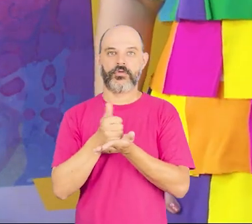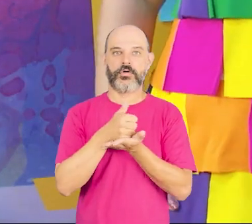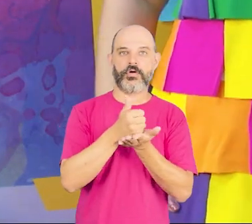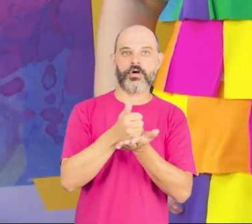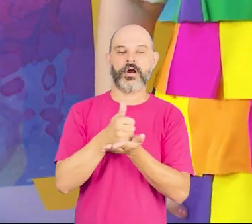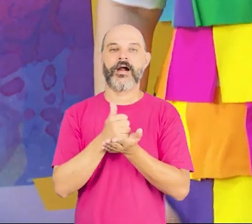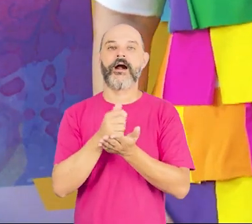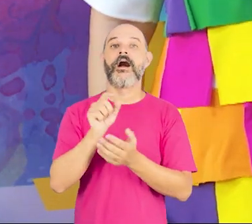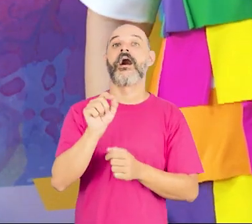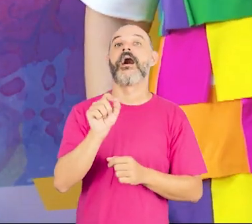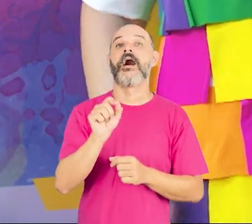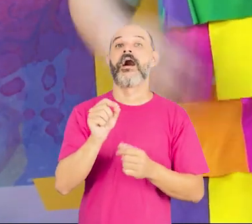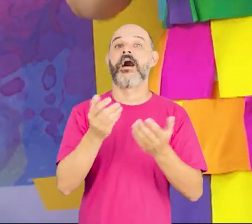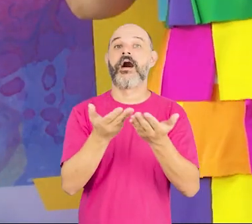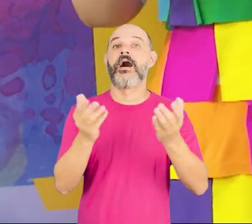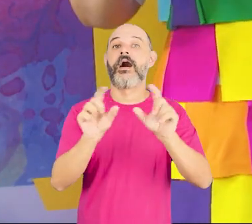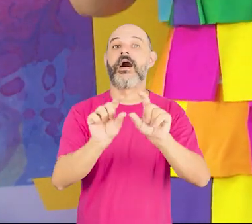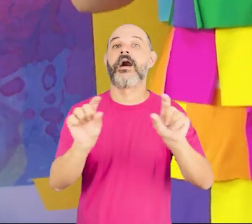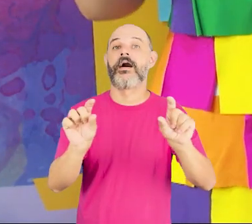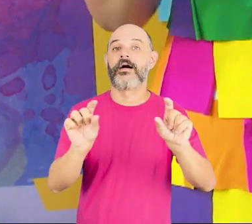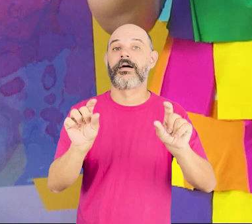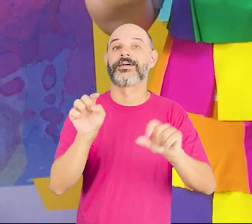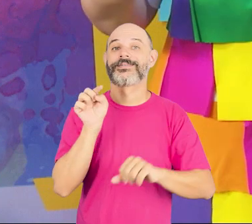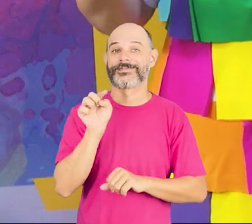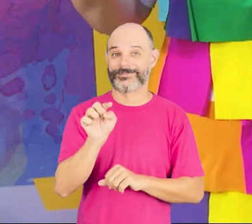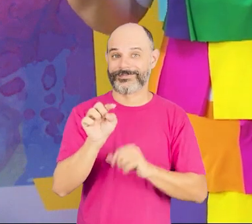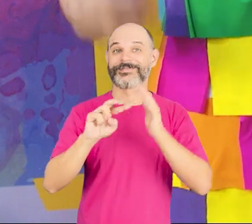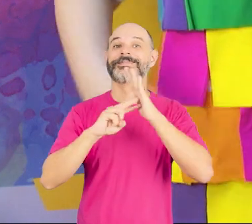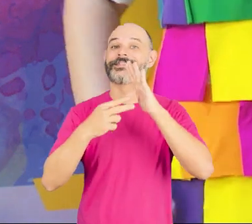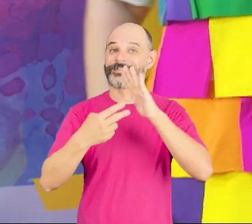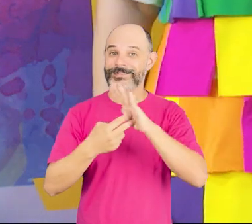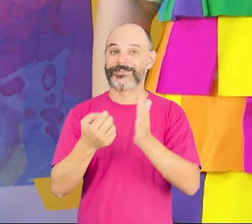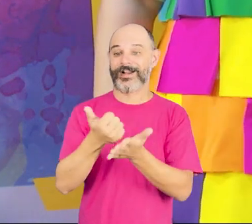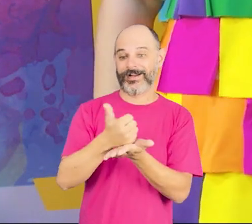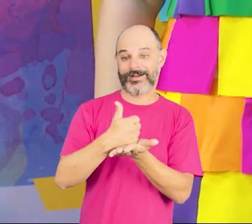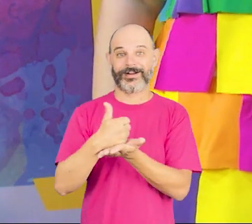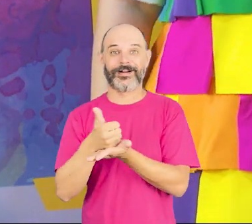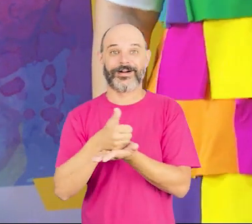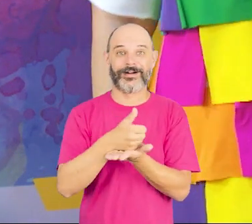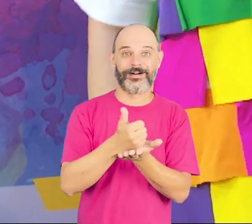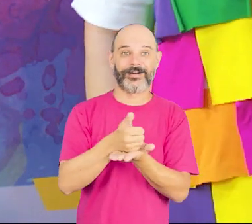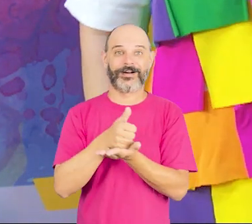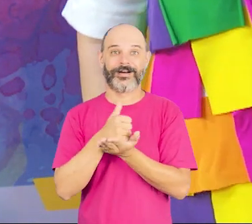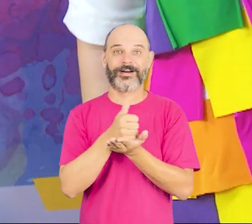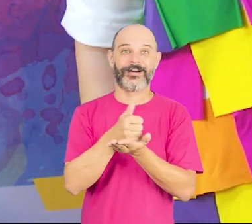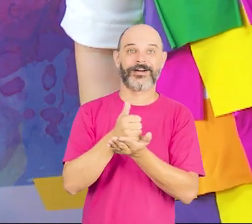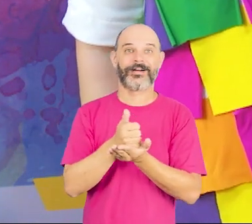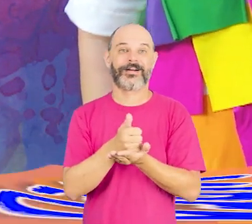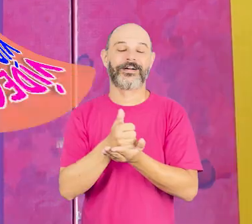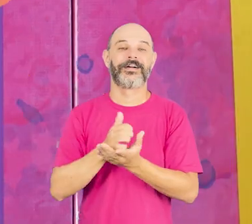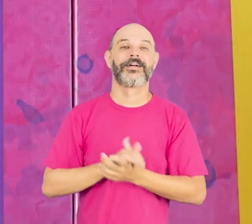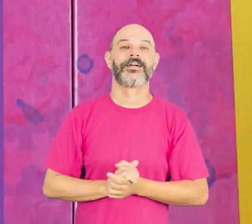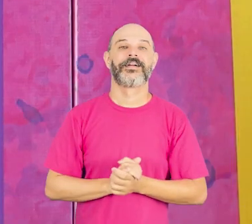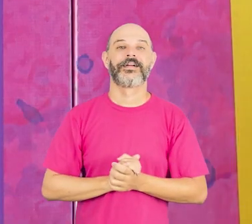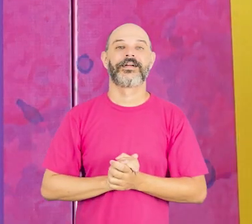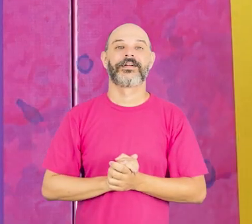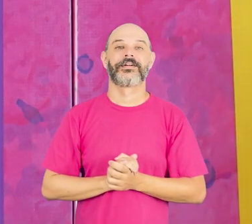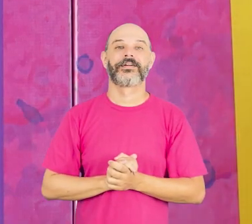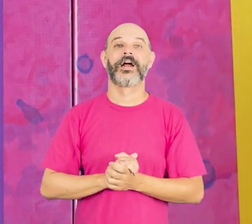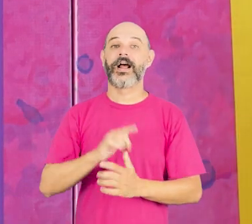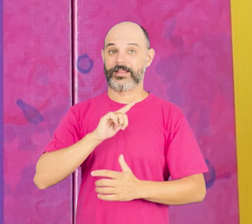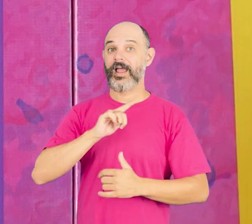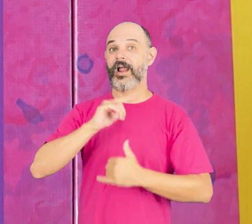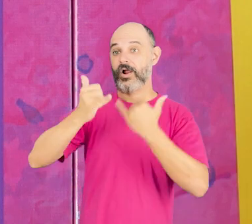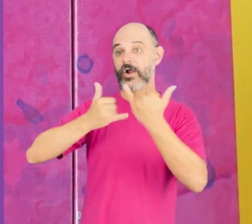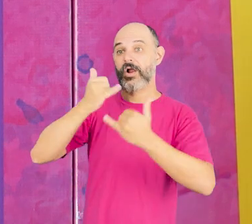em espanhol, hablamos videojuego. Videogame, videojuego. E tem